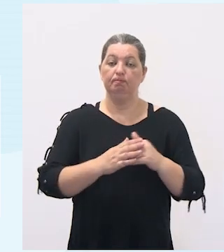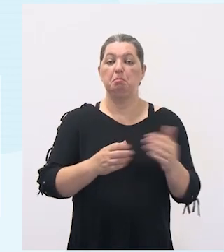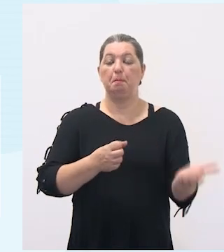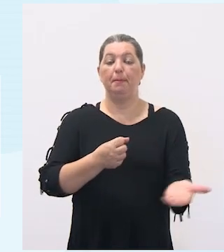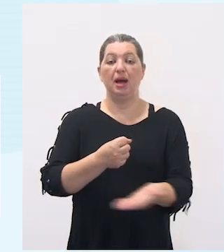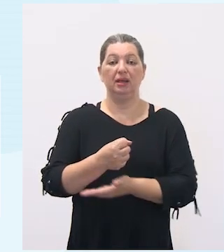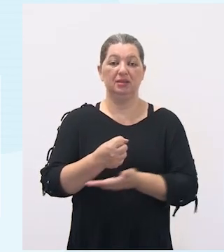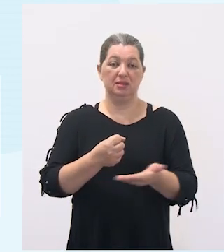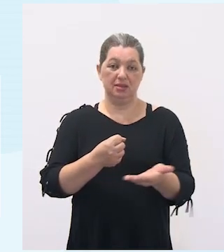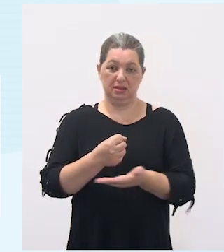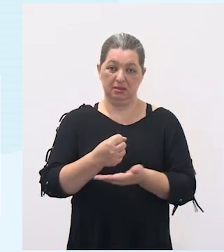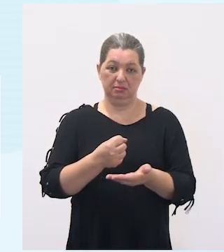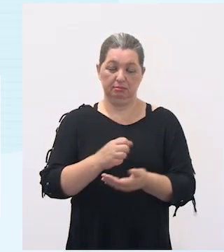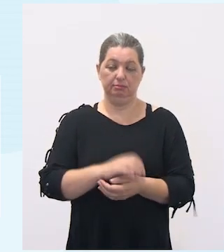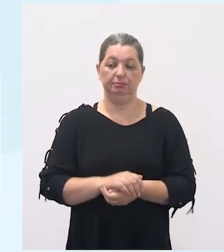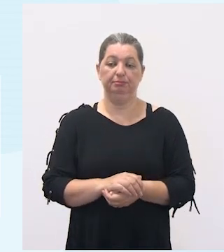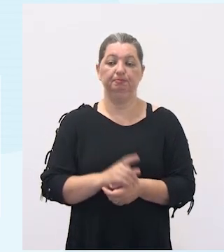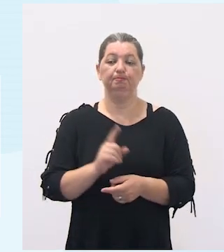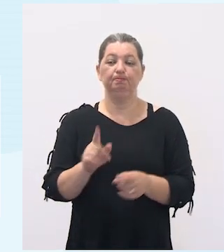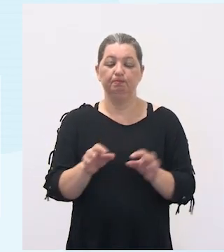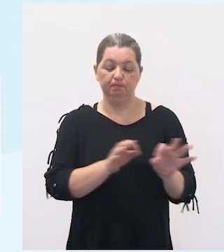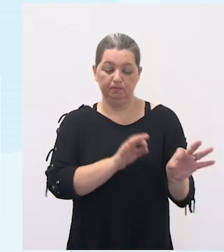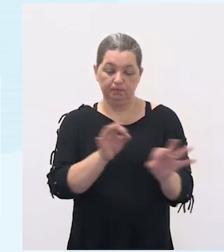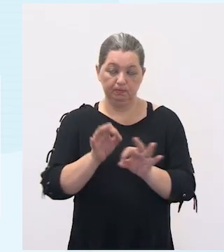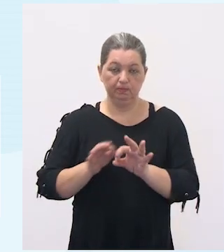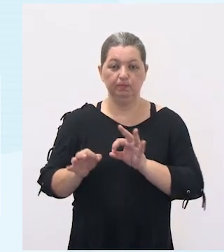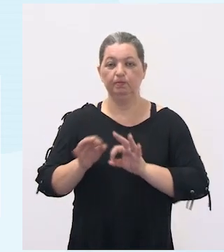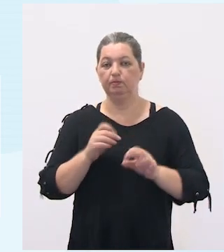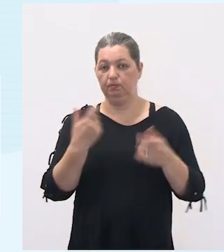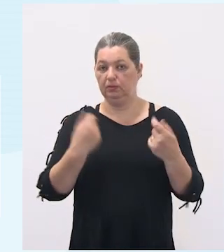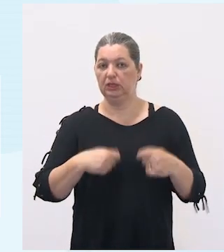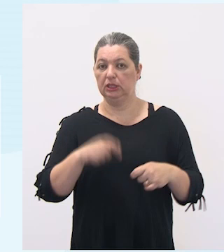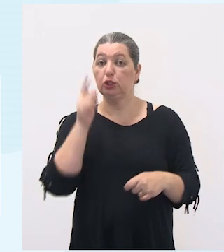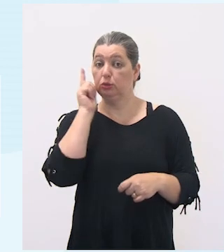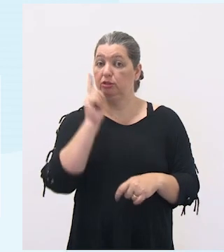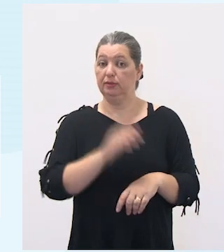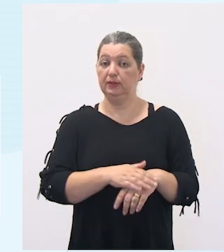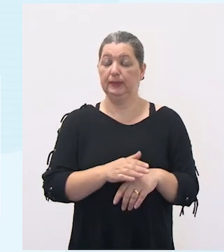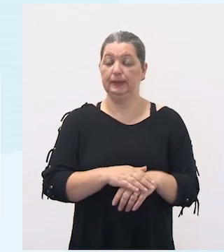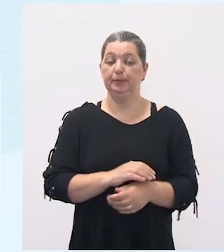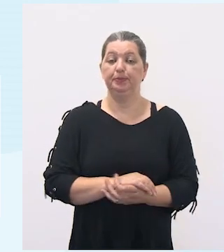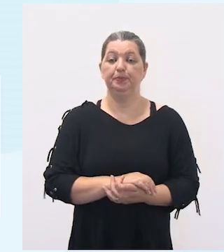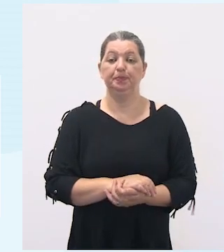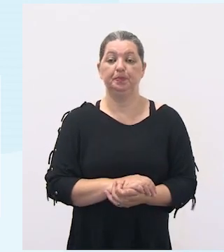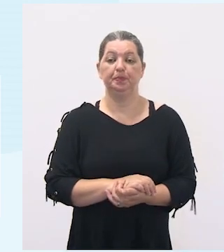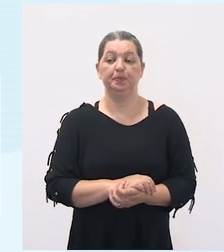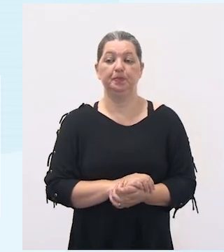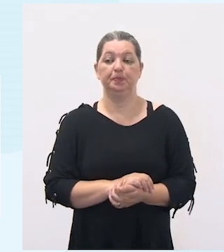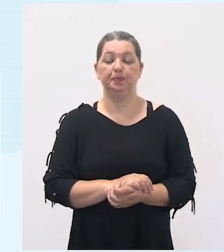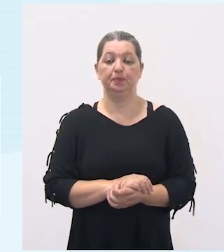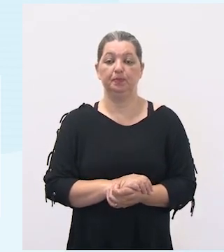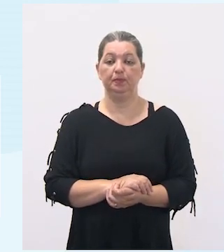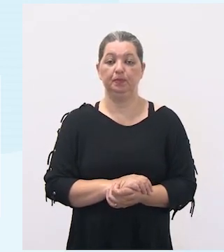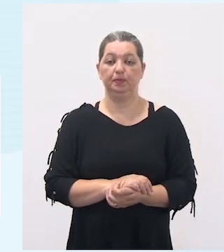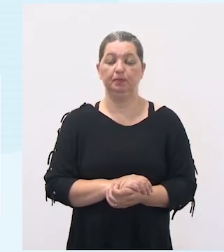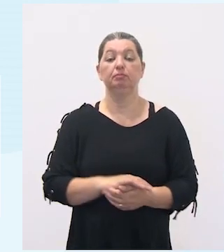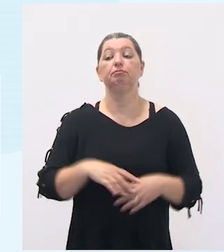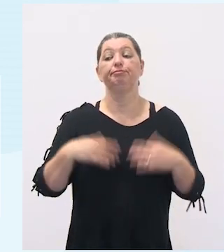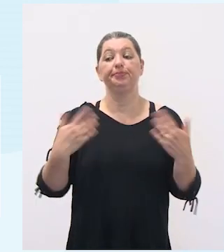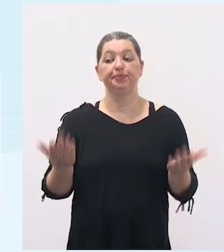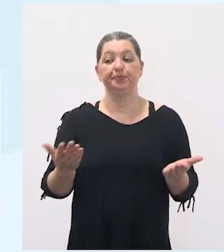básica. E esse alinhamento é que a gente tem que conseguir fazer, esse alinhamento.